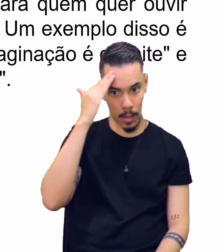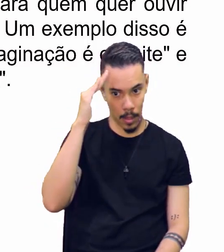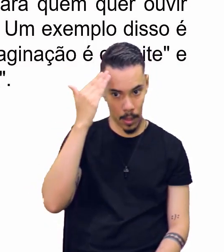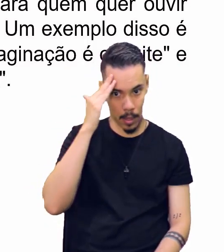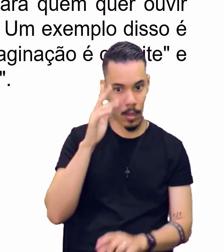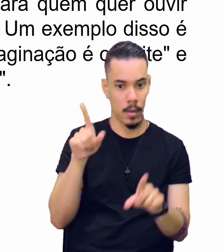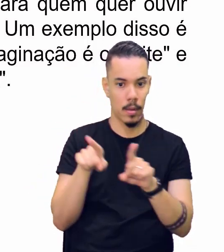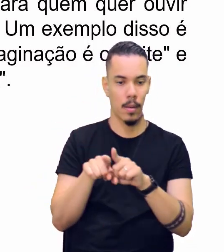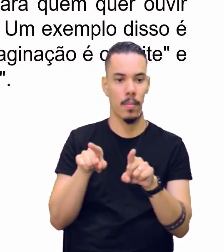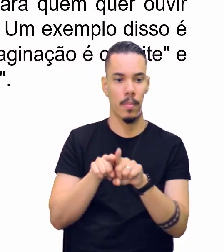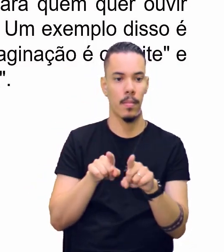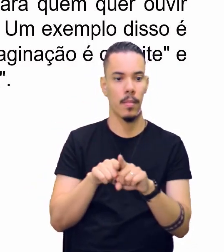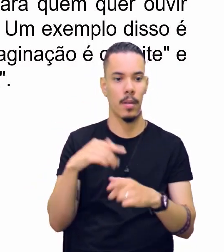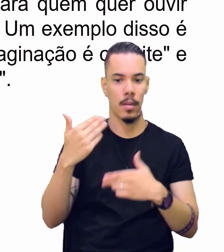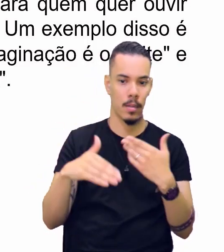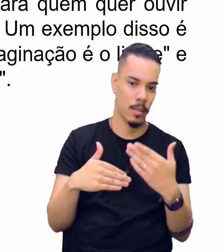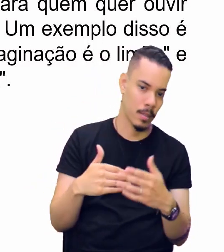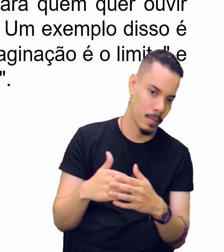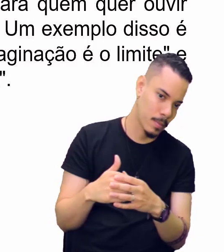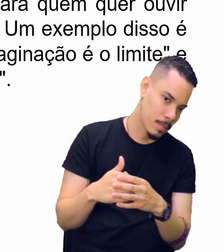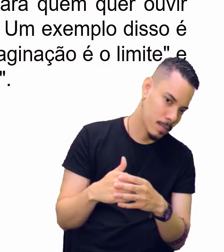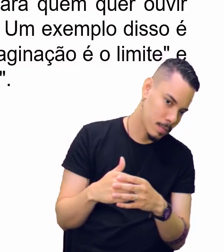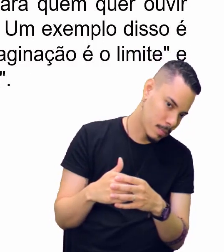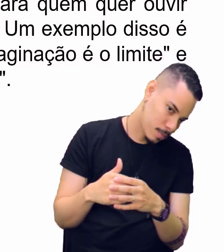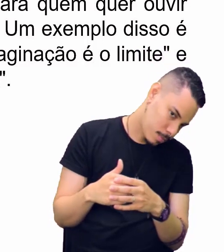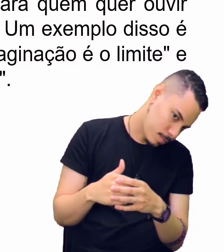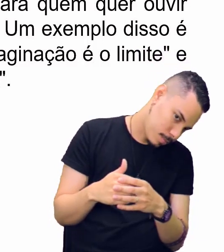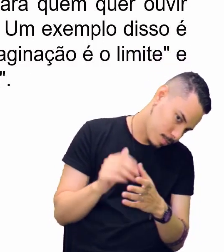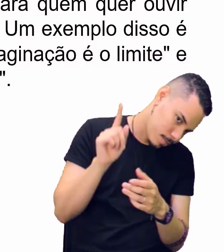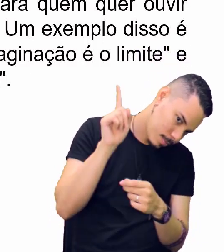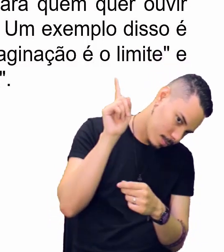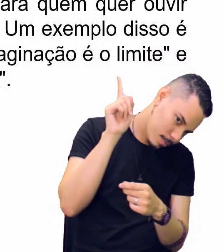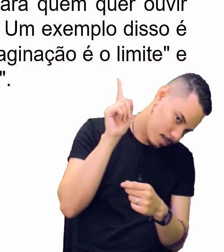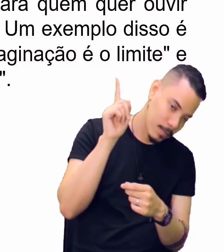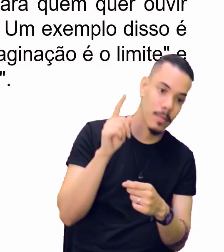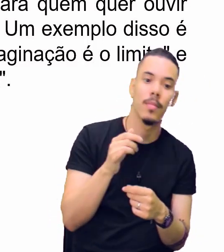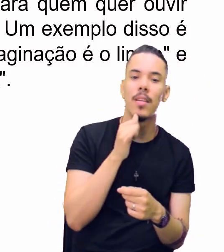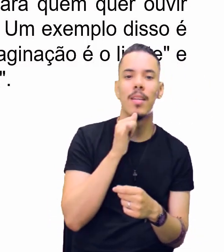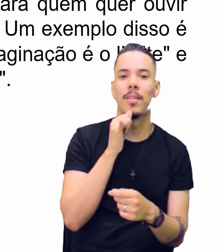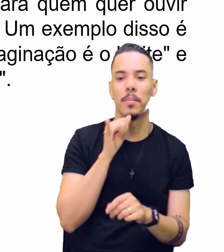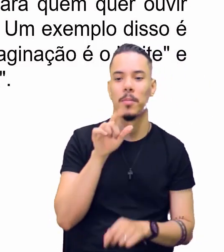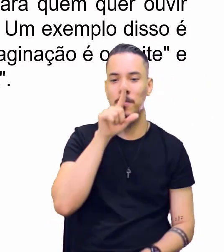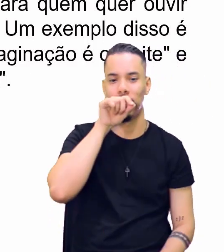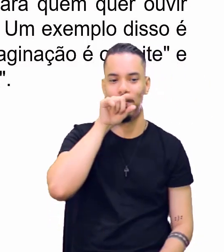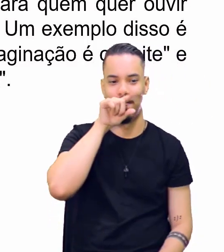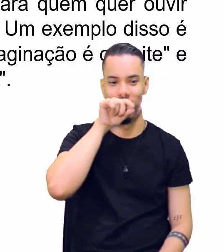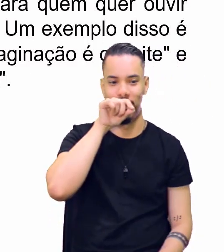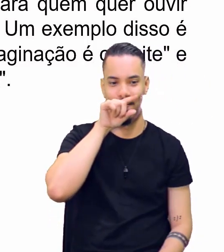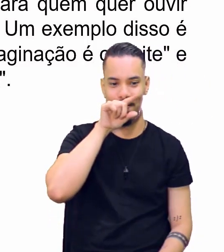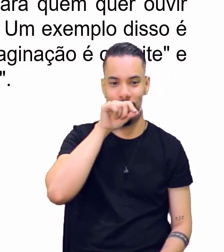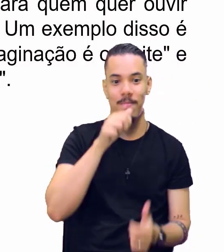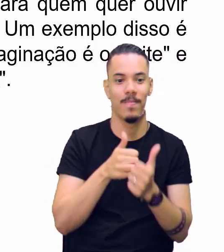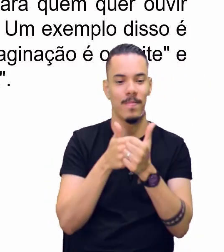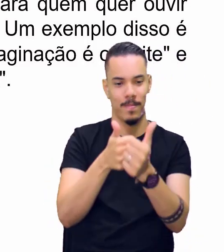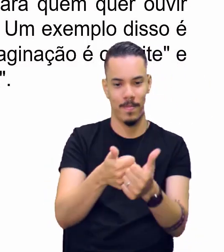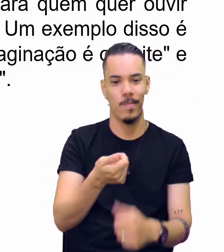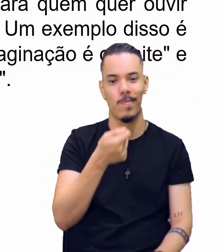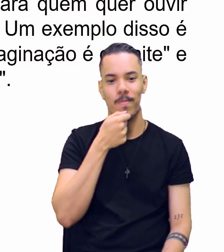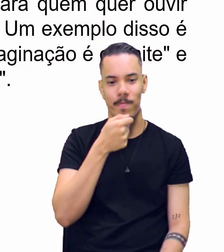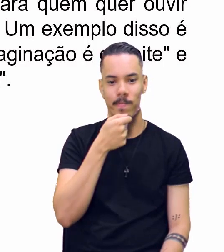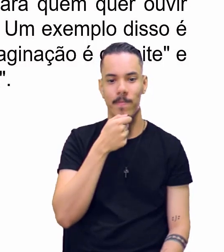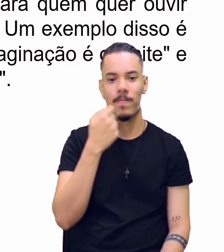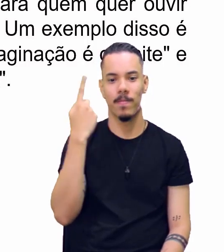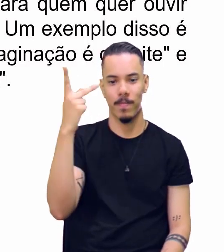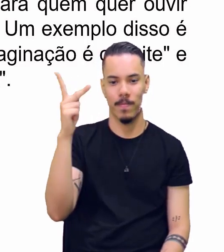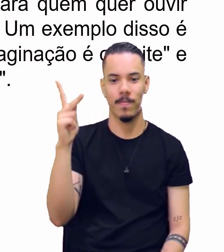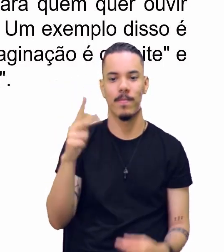seus produtos e crescer. Um exemplo disso é o Twitter. Segundo o palestrante,